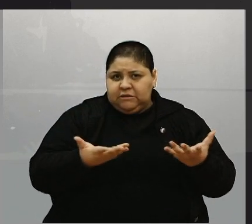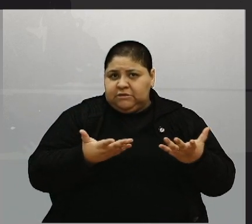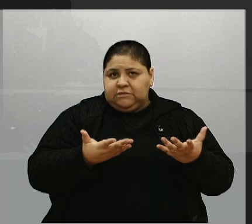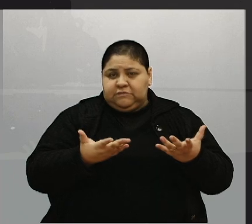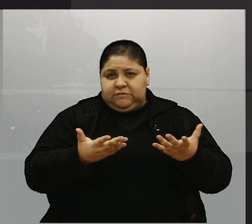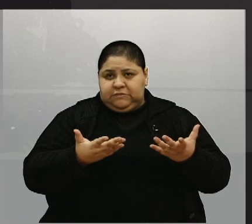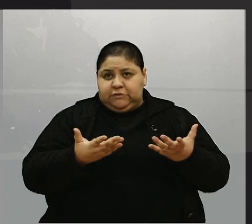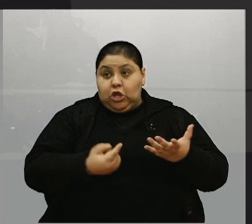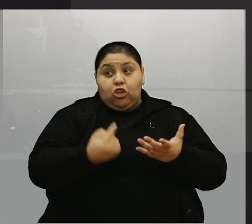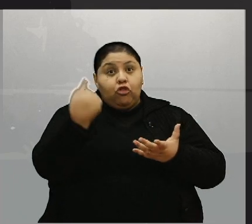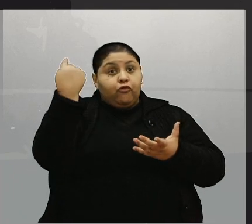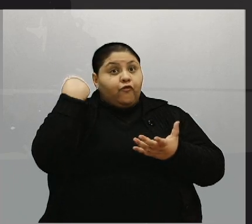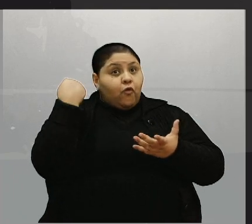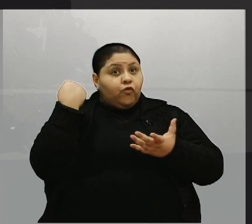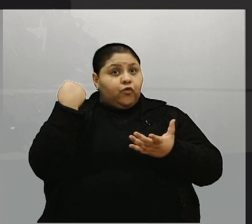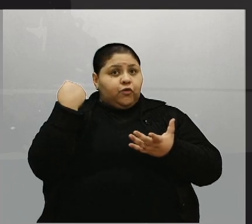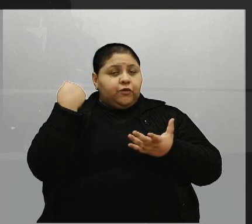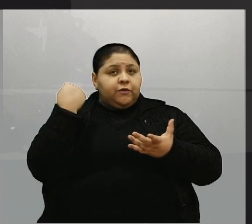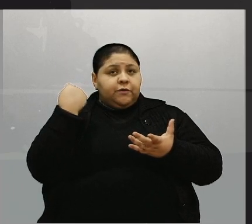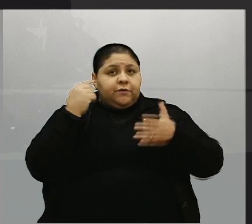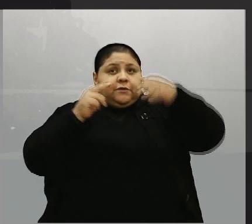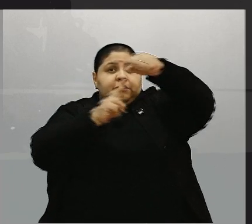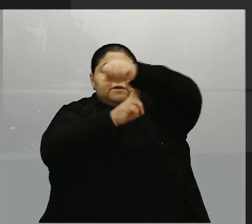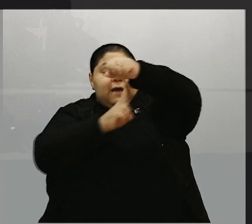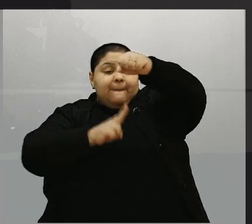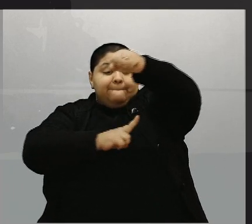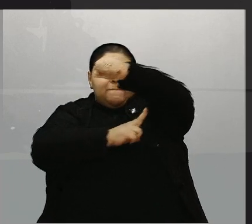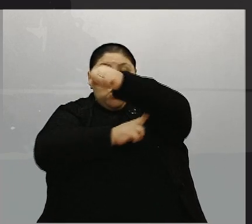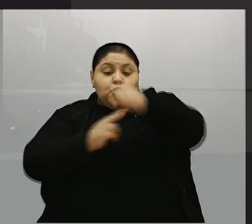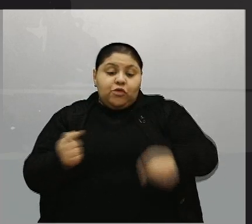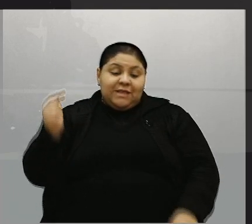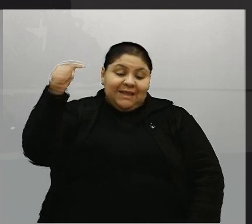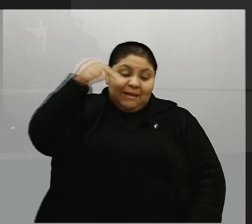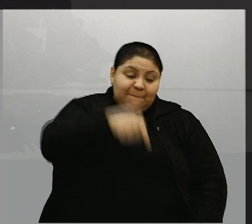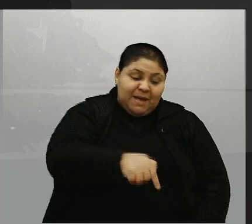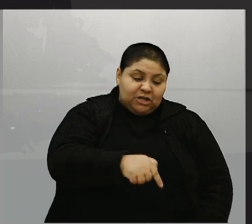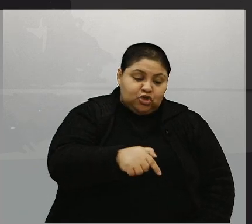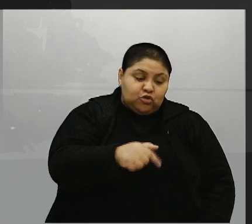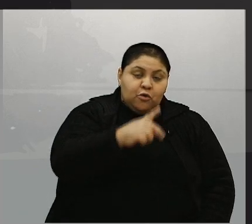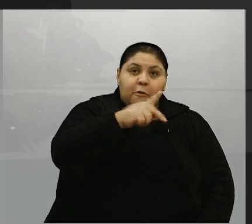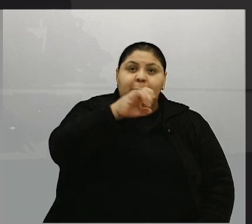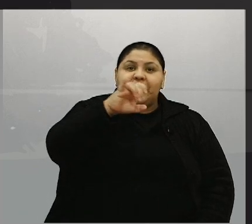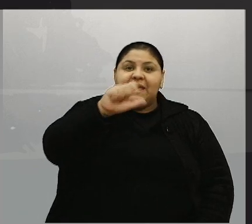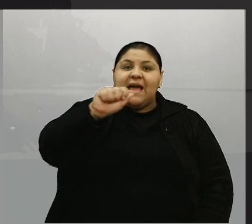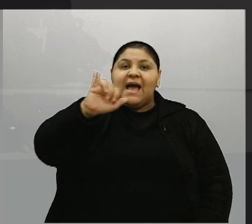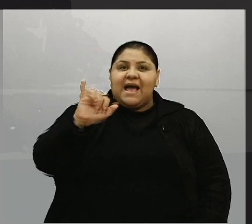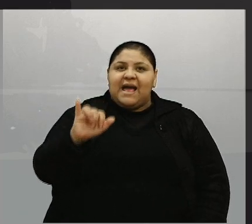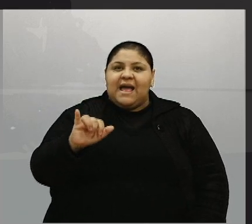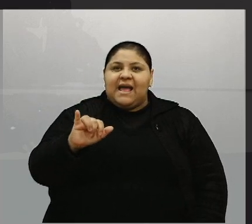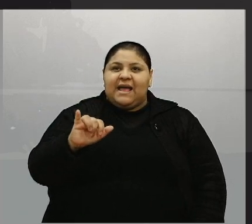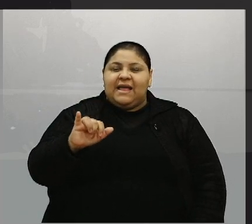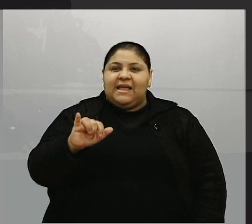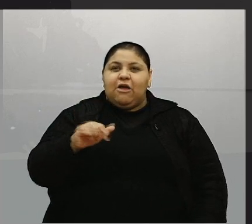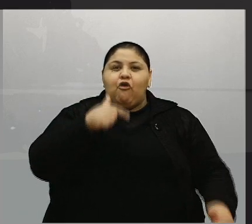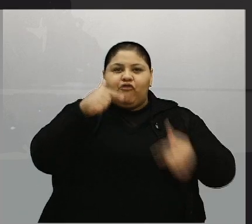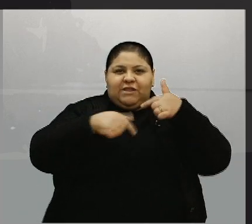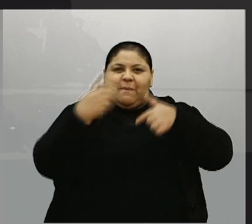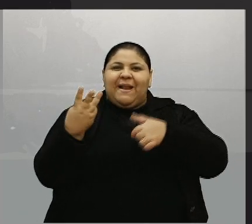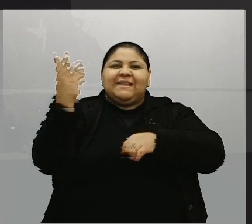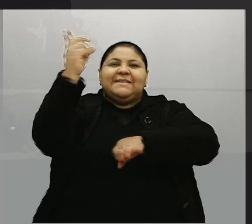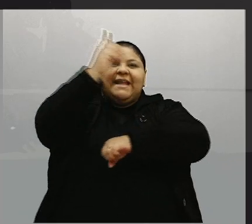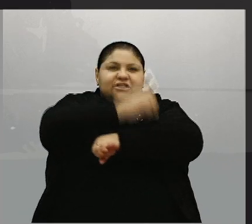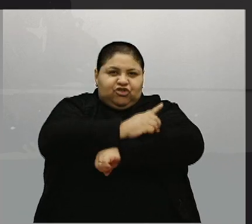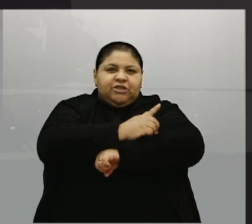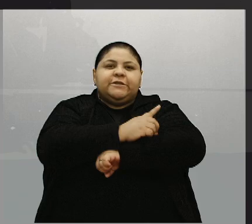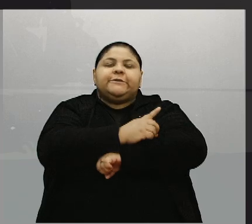ali. A ponte lá embaixo, no Piauí, que foi trabalhado quinta, sexta, sábado e domingo, funcionário